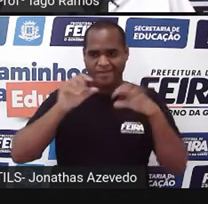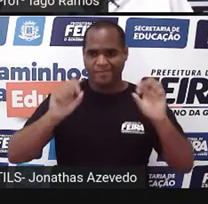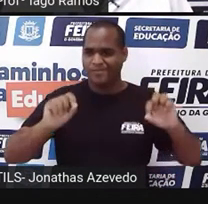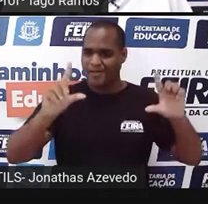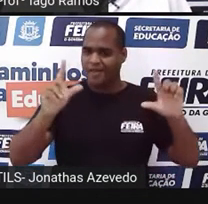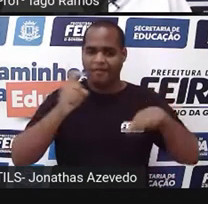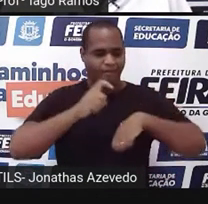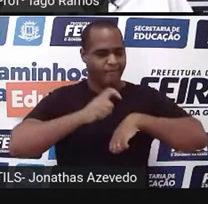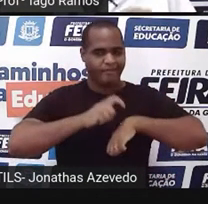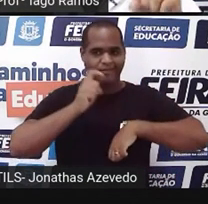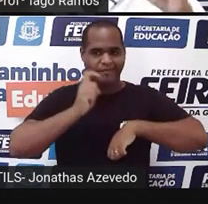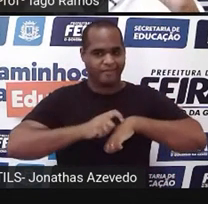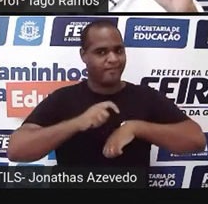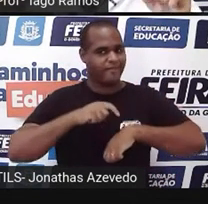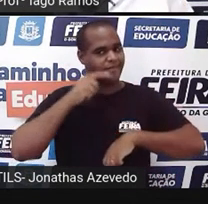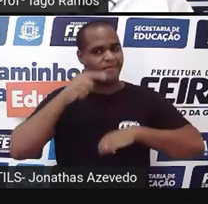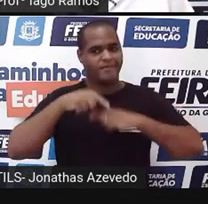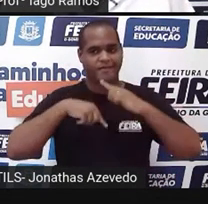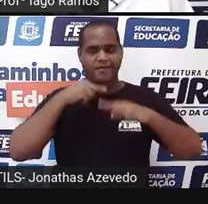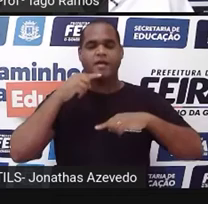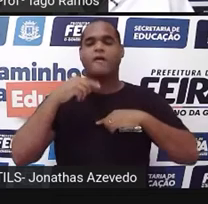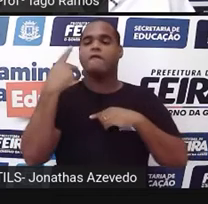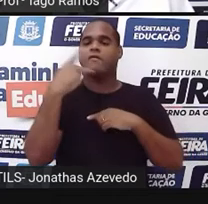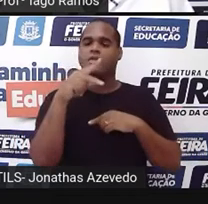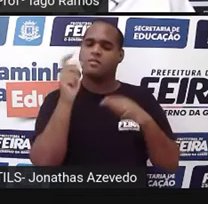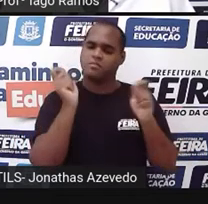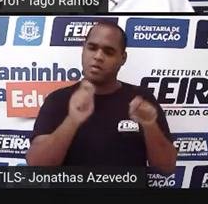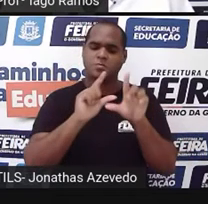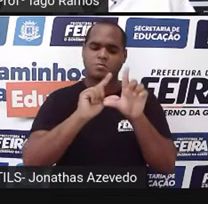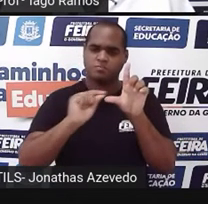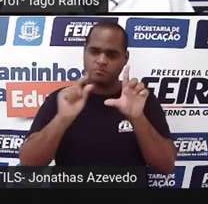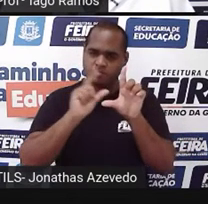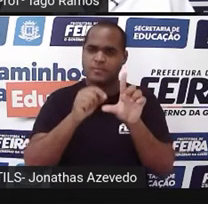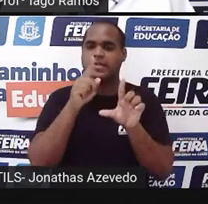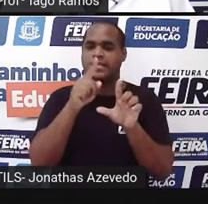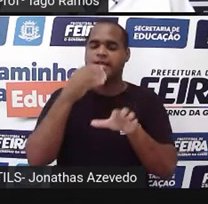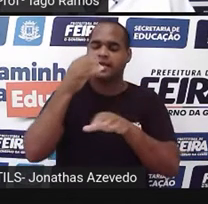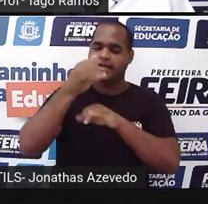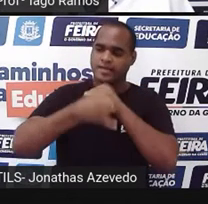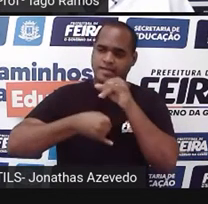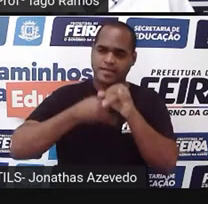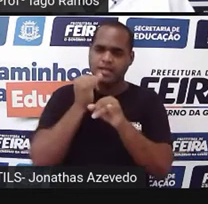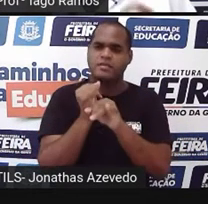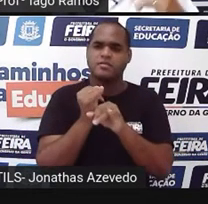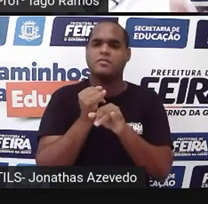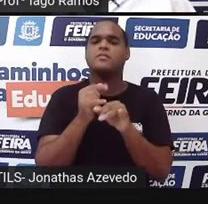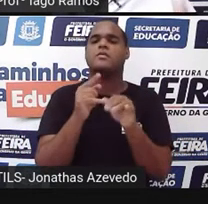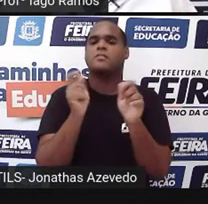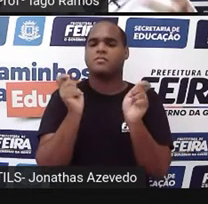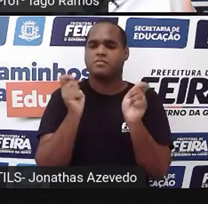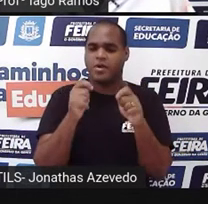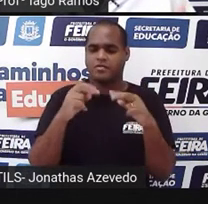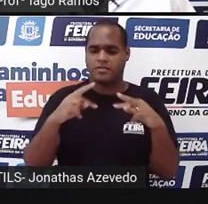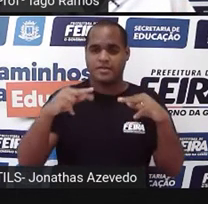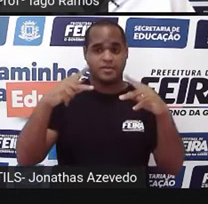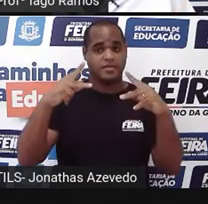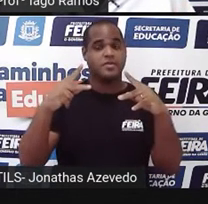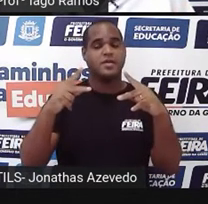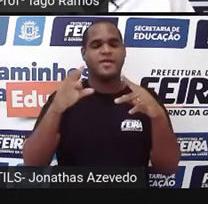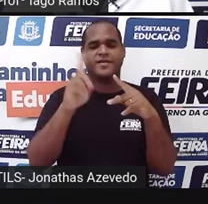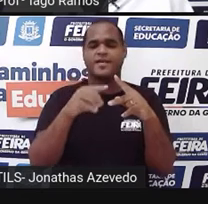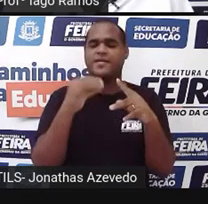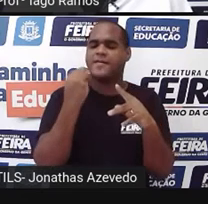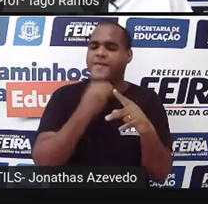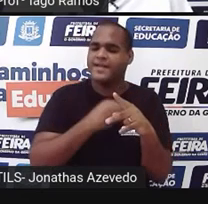vídeo tá certo esse vídeo eu quero que você busque ele né e que você se você tiver essa oportunidade